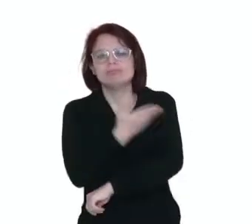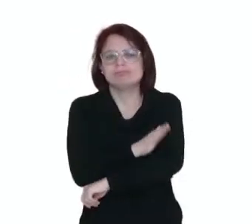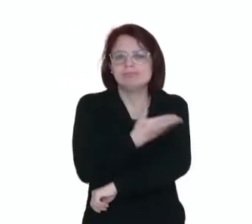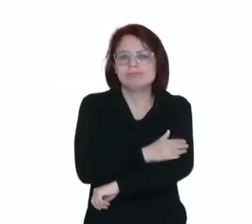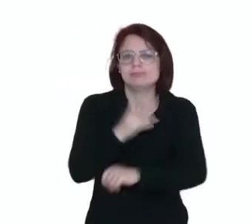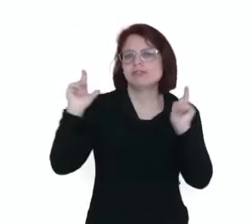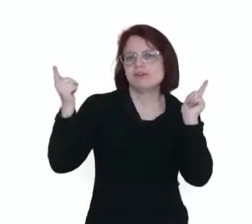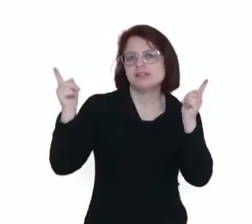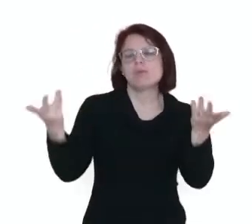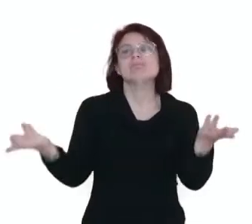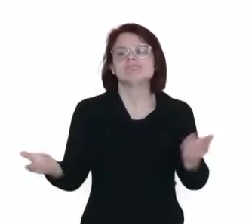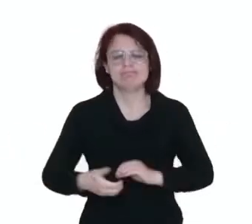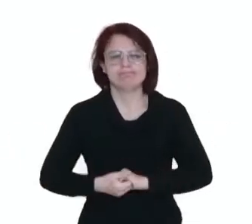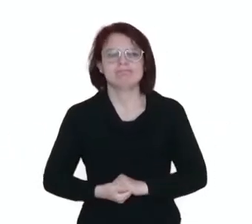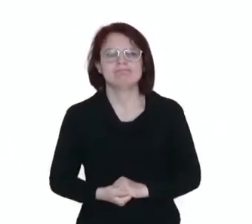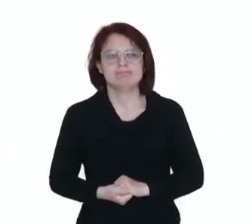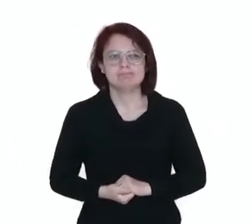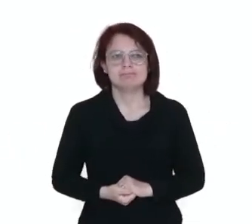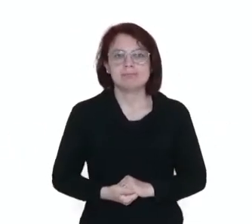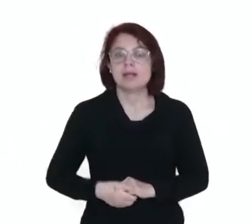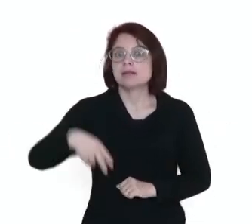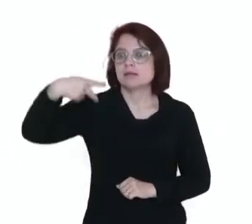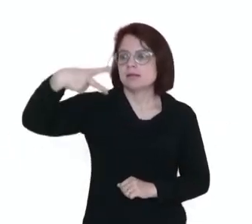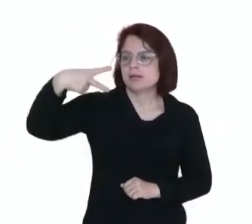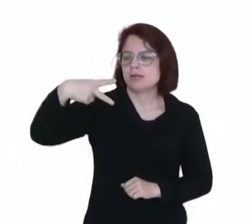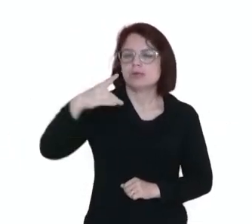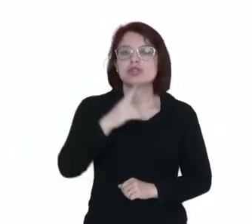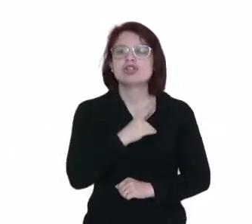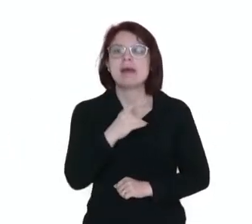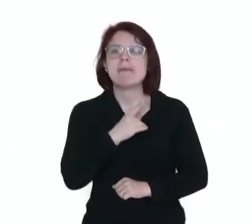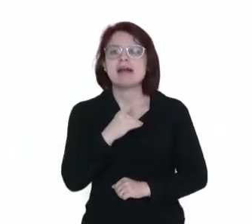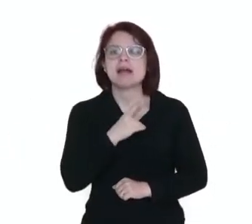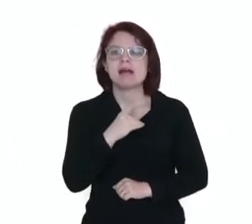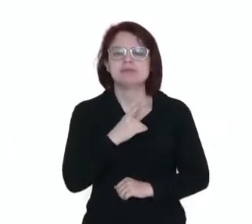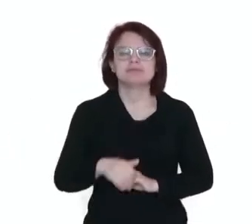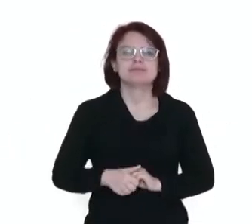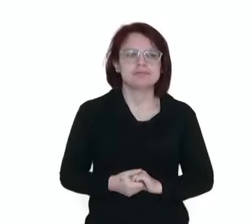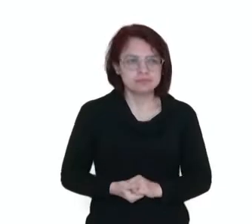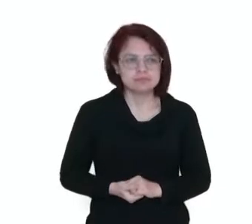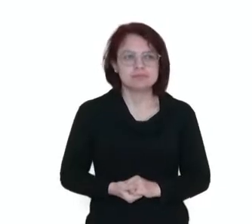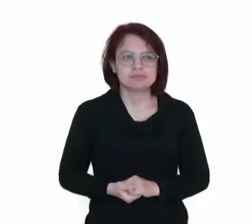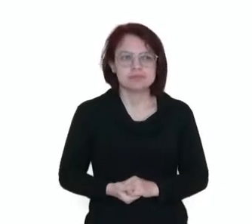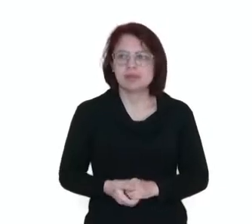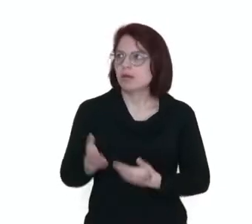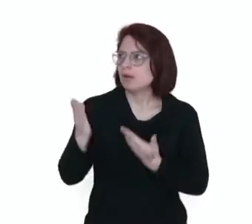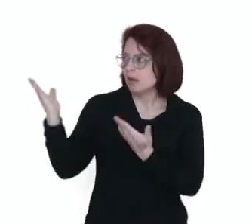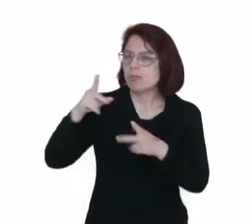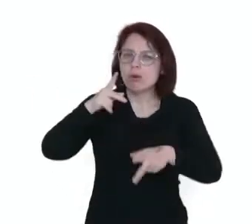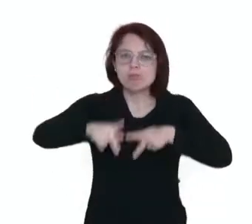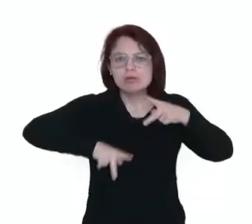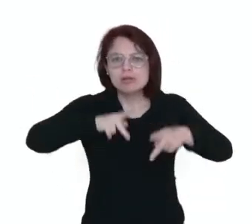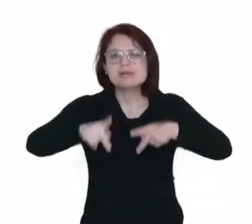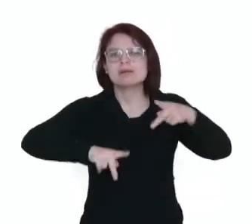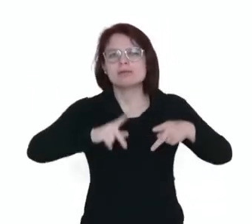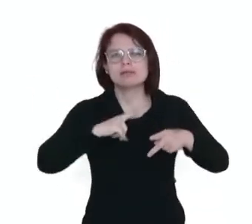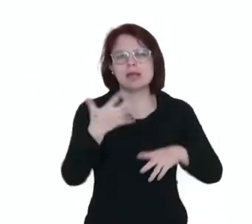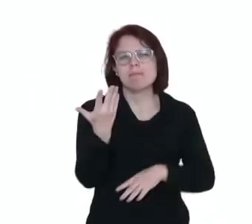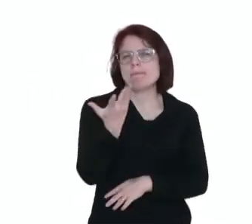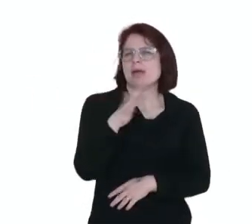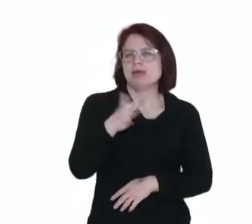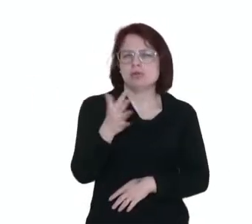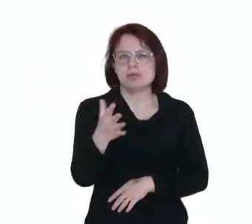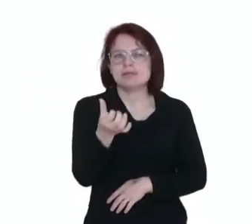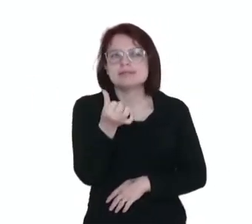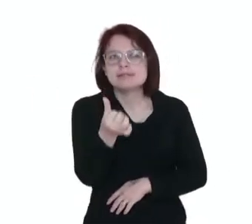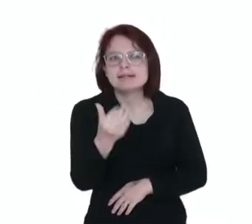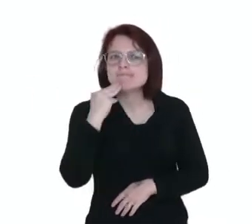do lazer. Segundo, Dinamarca. A população da Dinamarca está em torno de 6 milhões